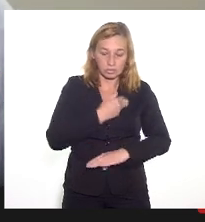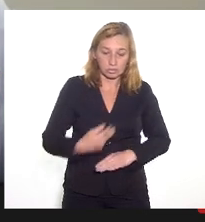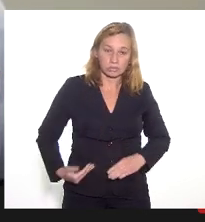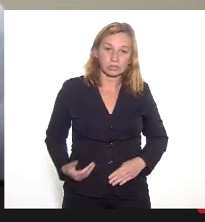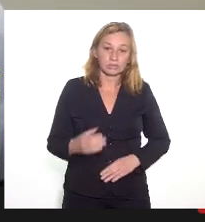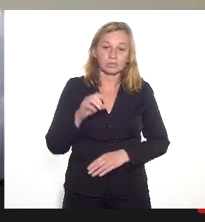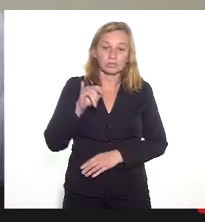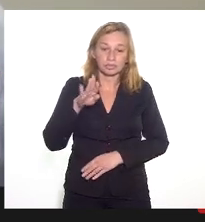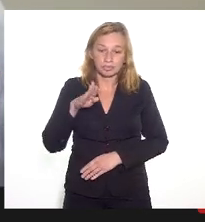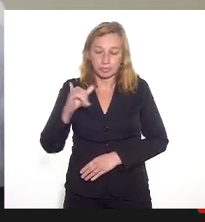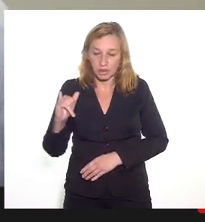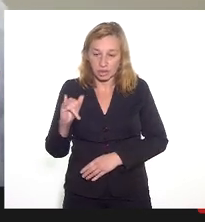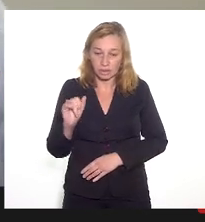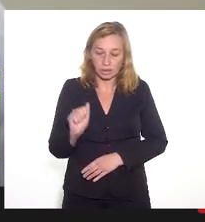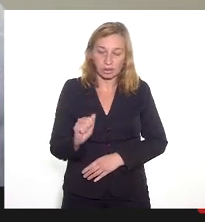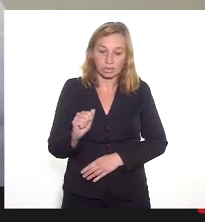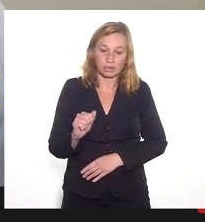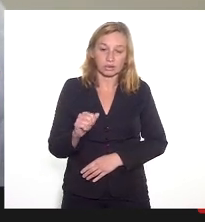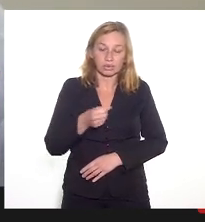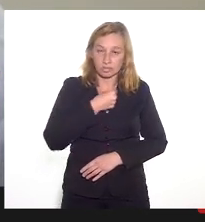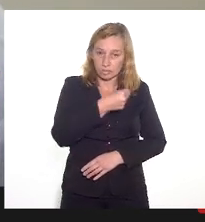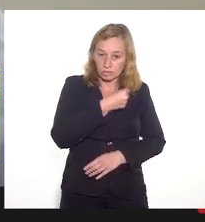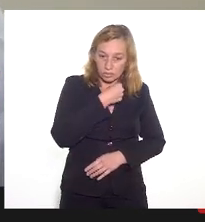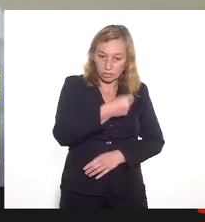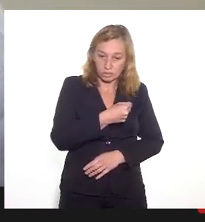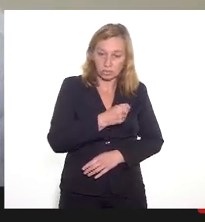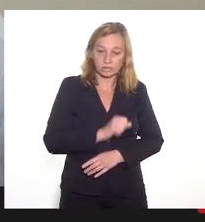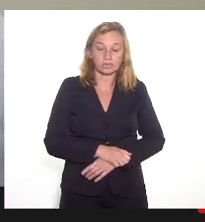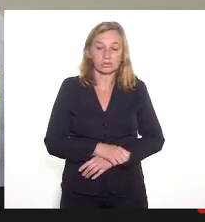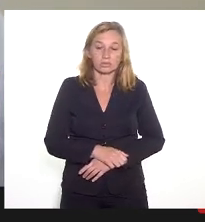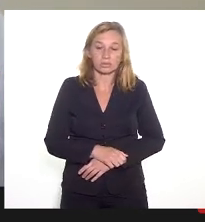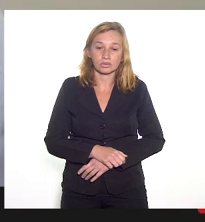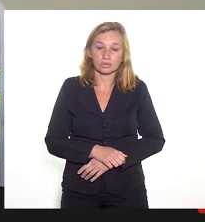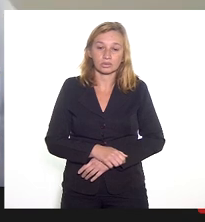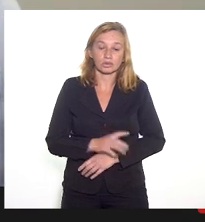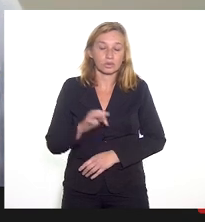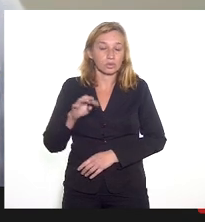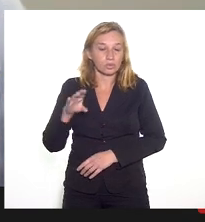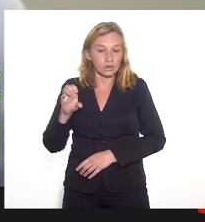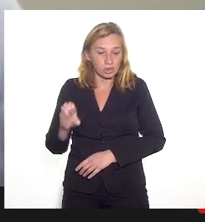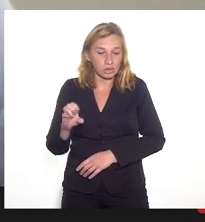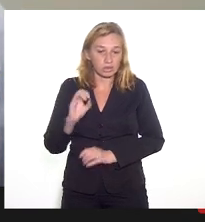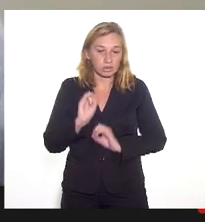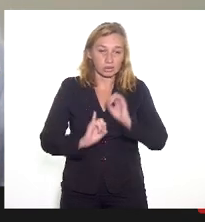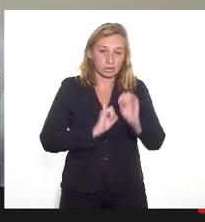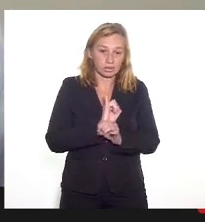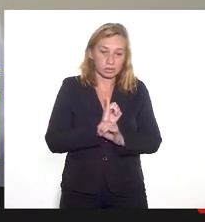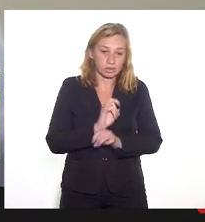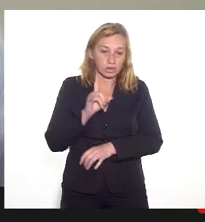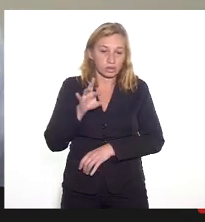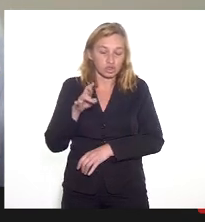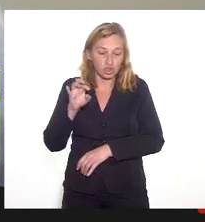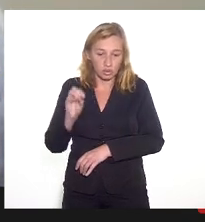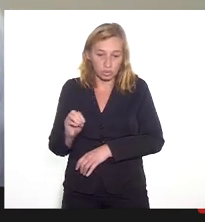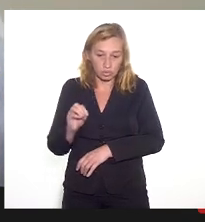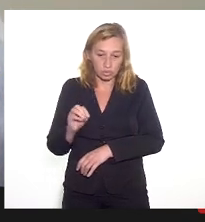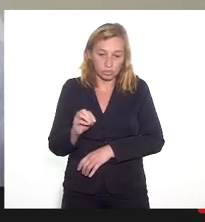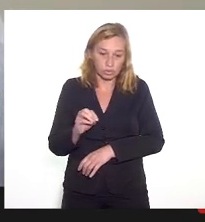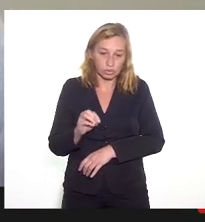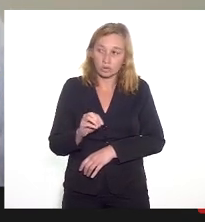a Bia Barbosa, jornalista, representante do terceiro setor do Comitê Gestor da Internet, e o Diedro Barros, que